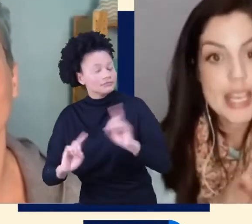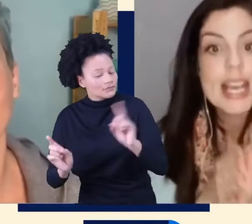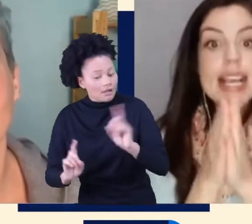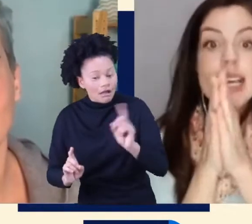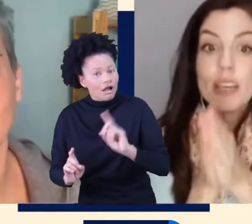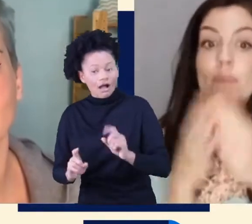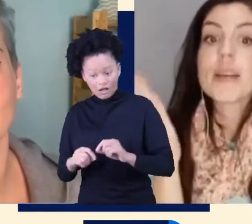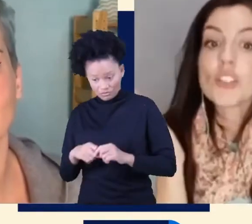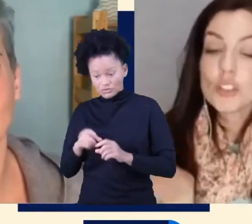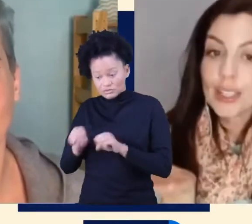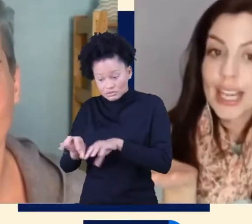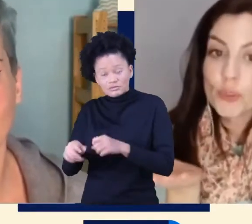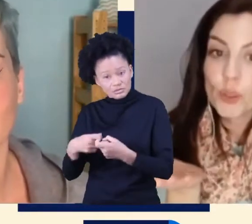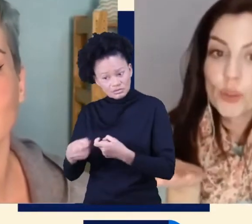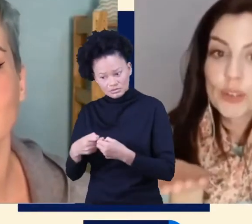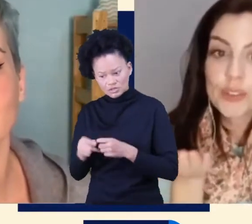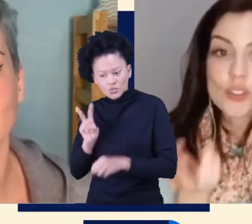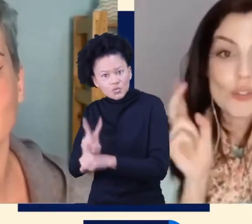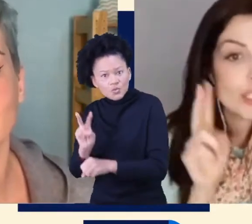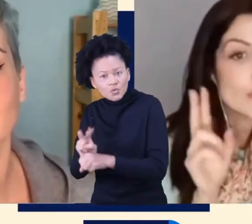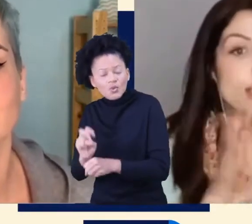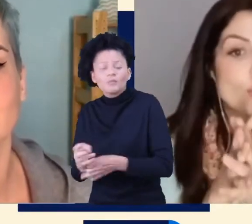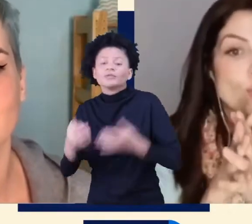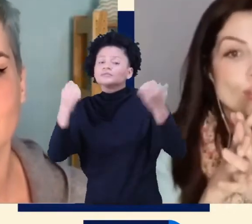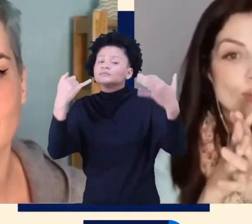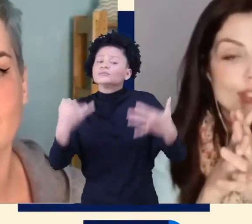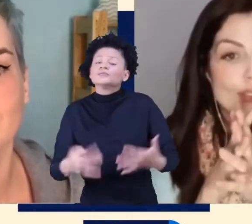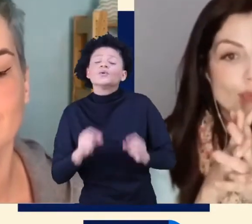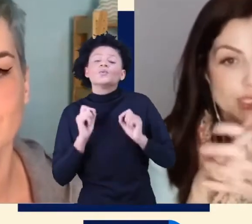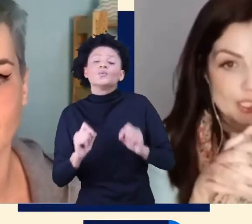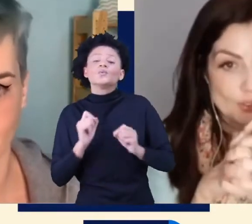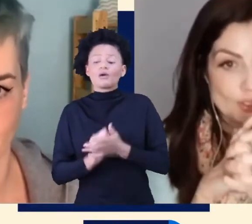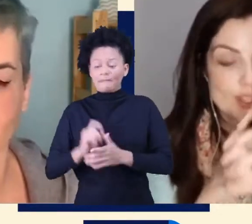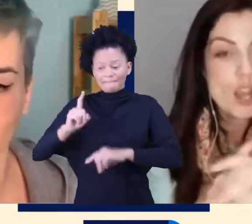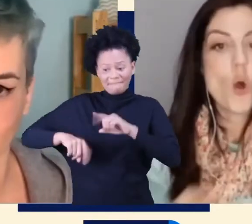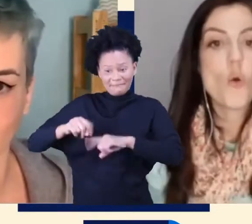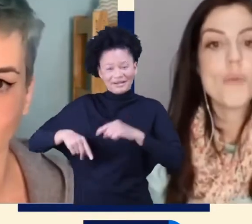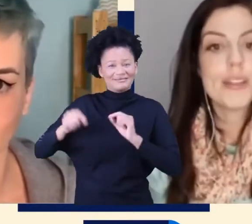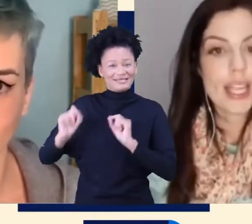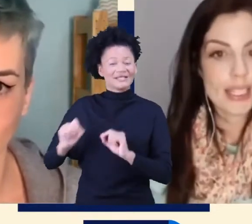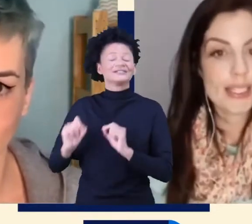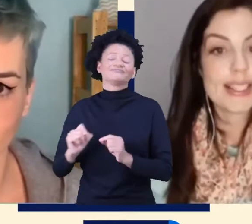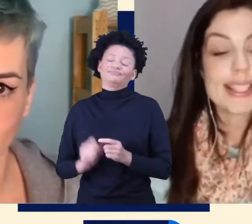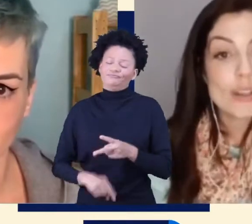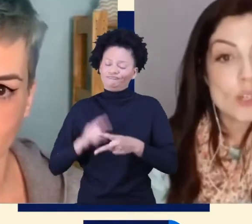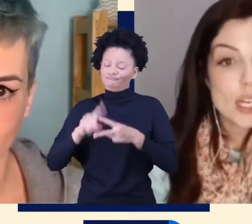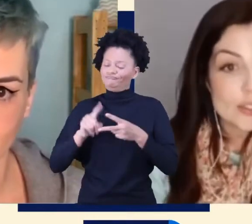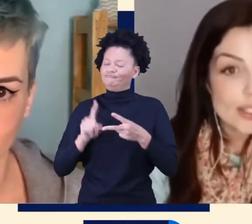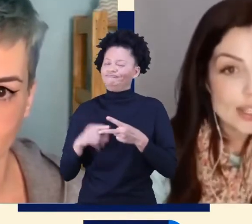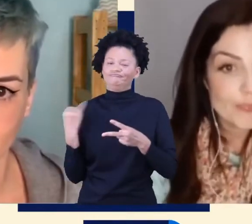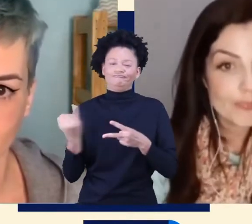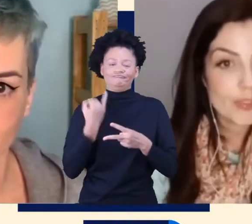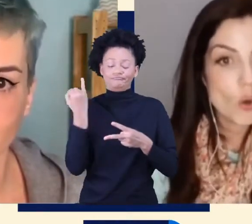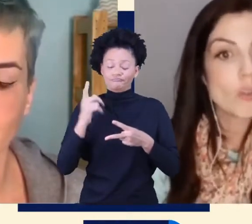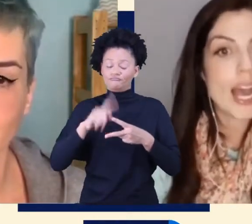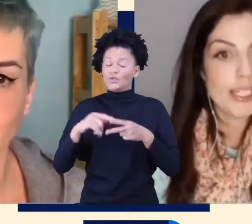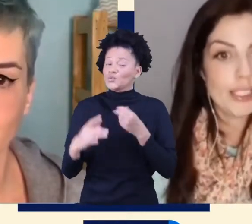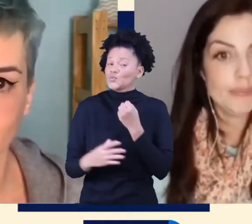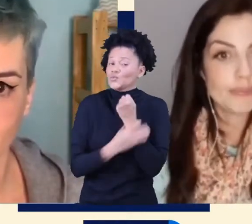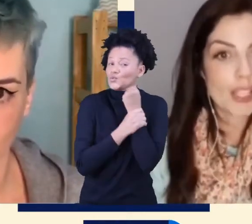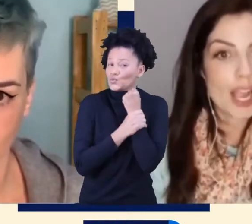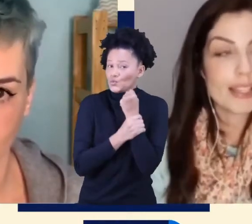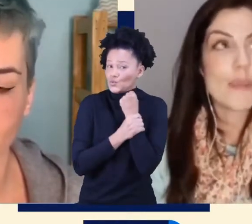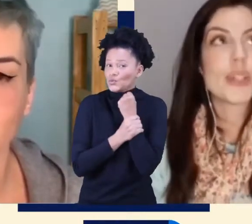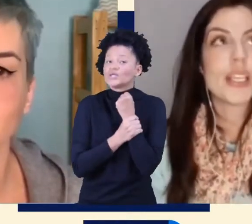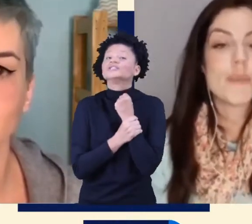protege. E para a gente falar de pornografia, a gente vai ter que falar de duas coisas importantes. Uma delas é segurança